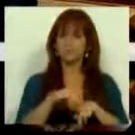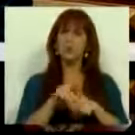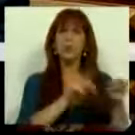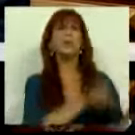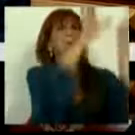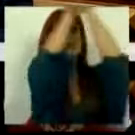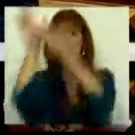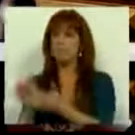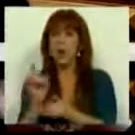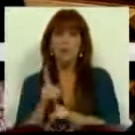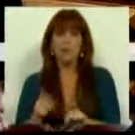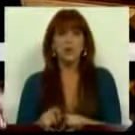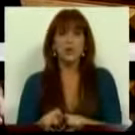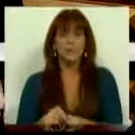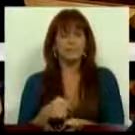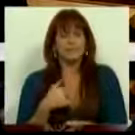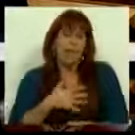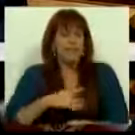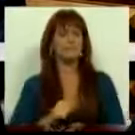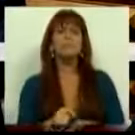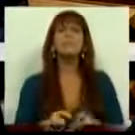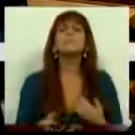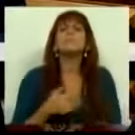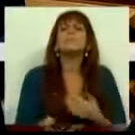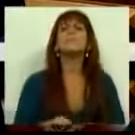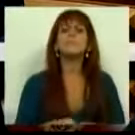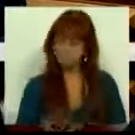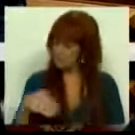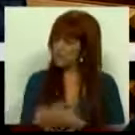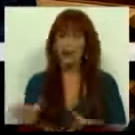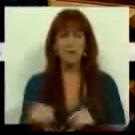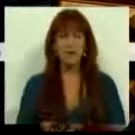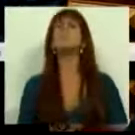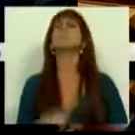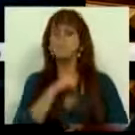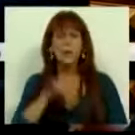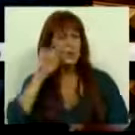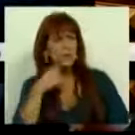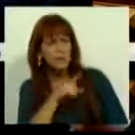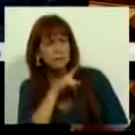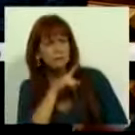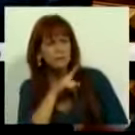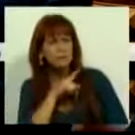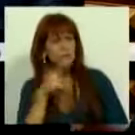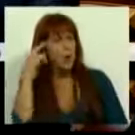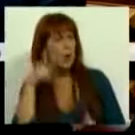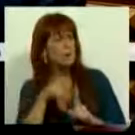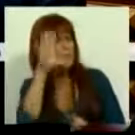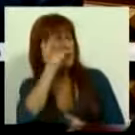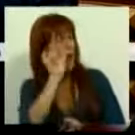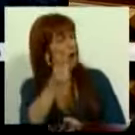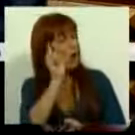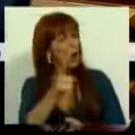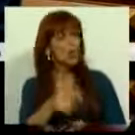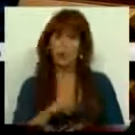Foi transferido apenas por capricho, e esse capricho levanta as mais legítimas suspeitas sobre a intenção do